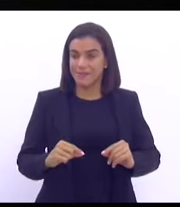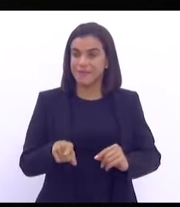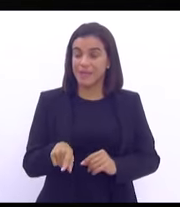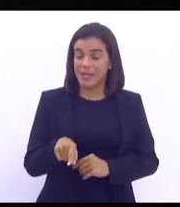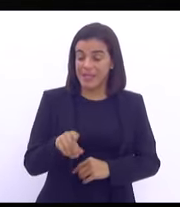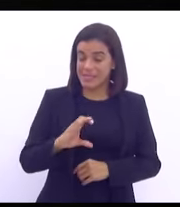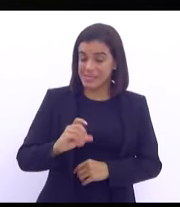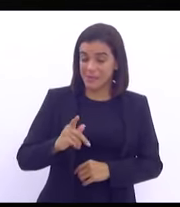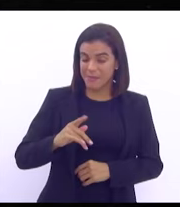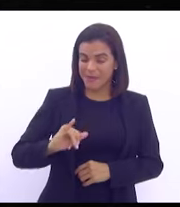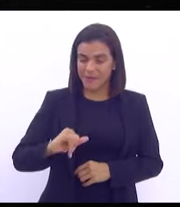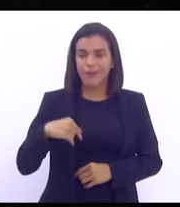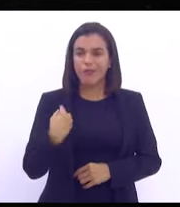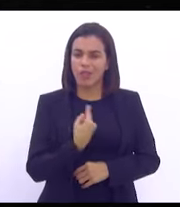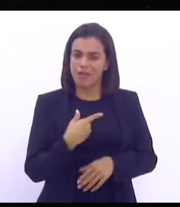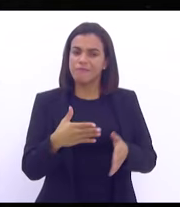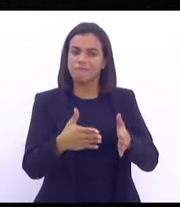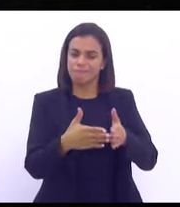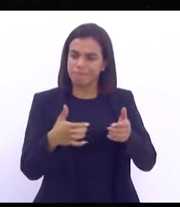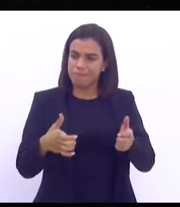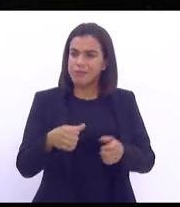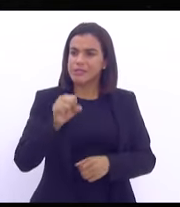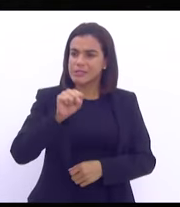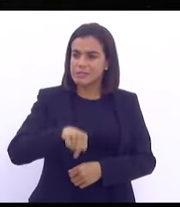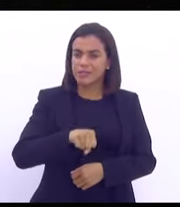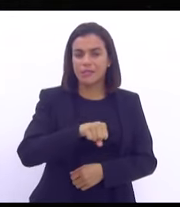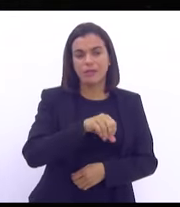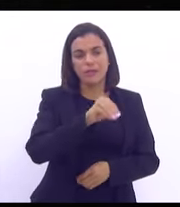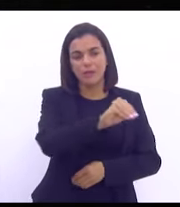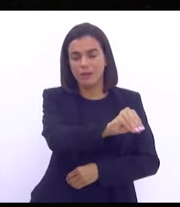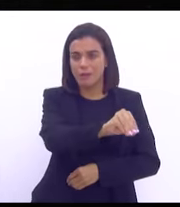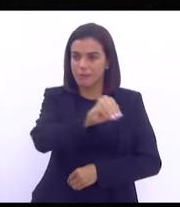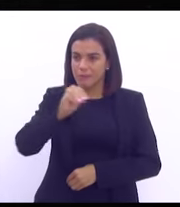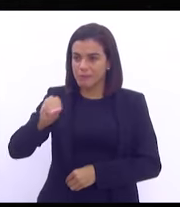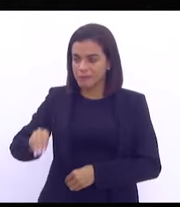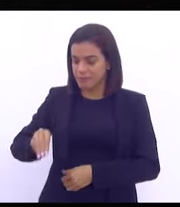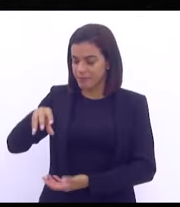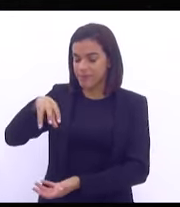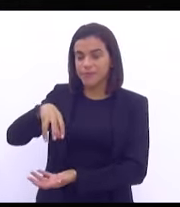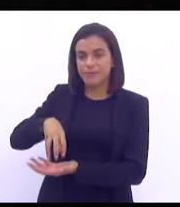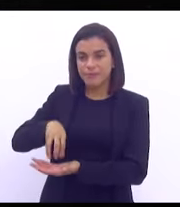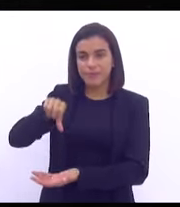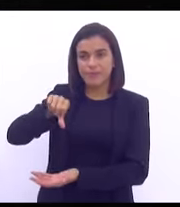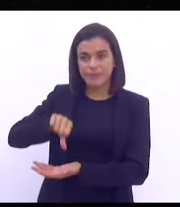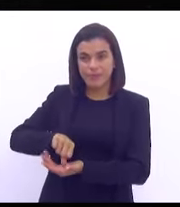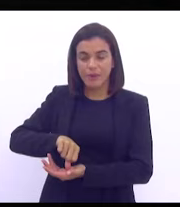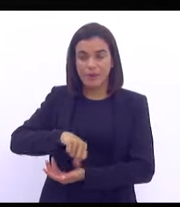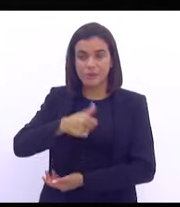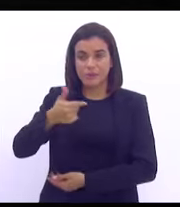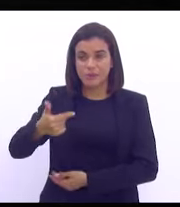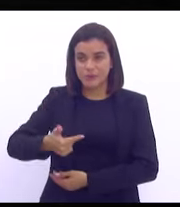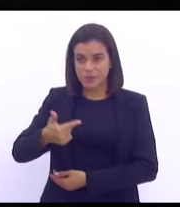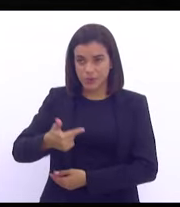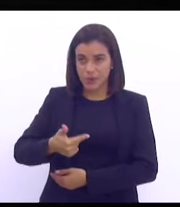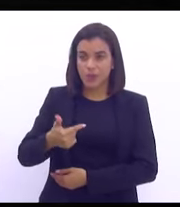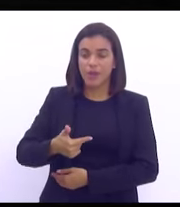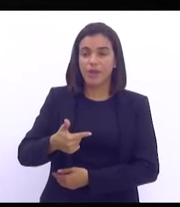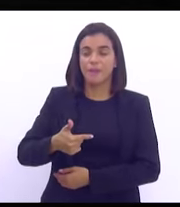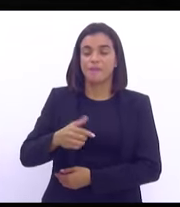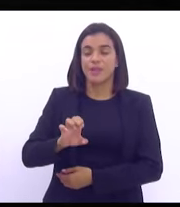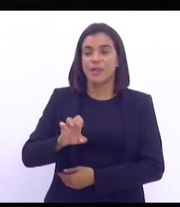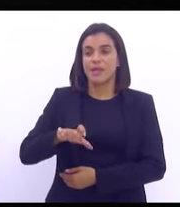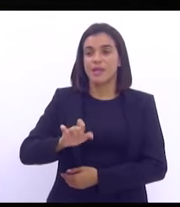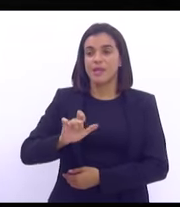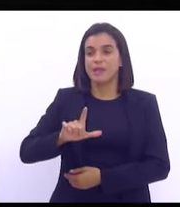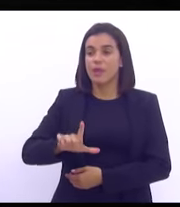CPI, nós vamos solicitar, sim, que venha ser colocada aqui uma subsede da ANEEL, que está lá em Brasília, aqui no Rio de Janeiro,